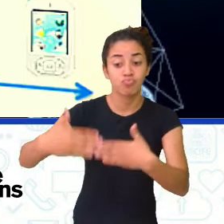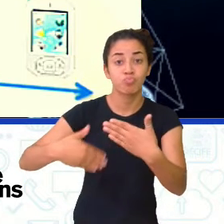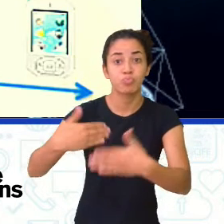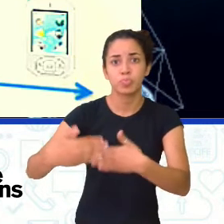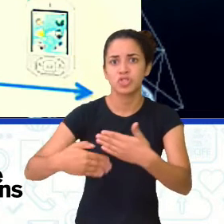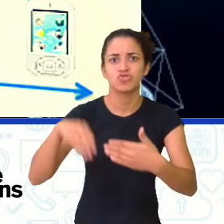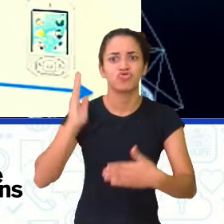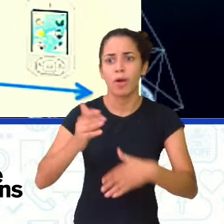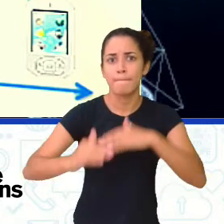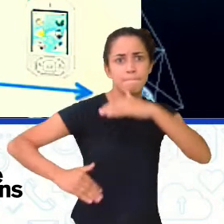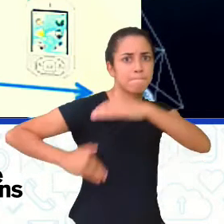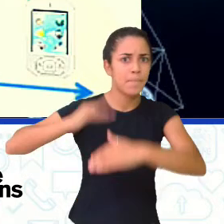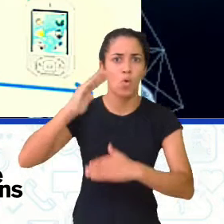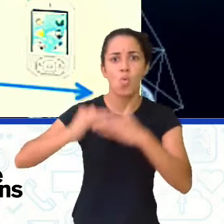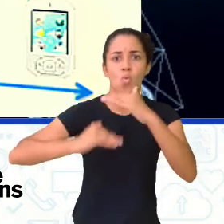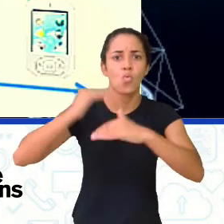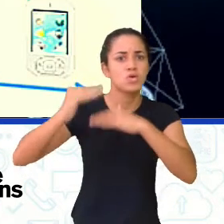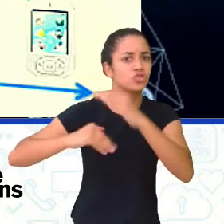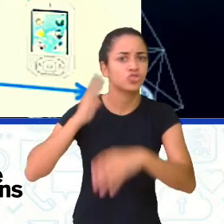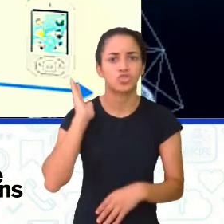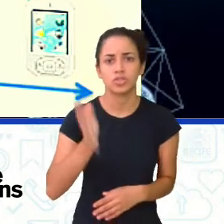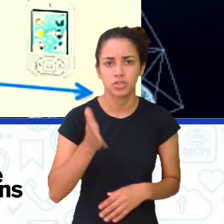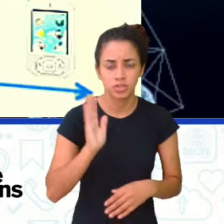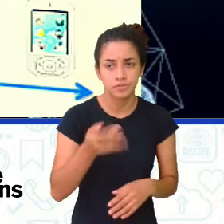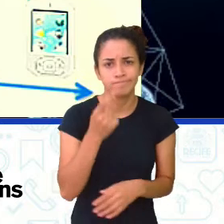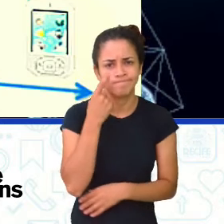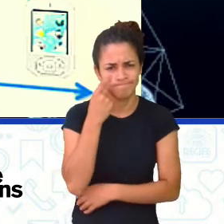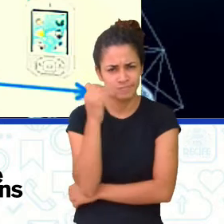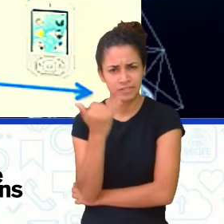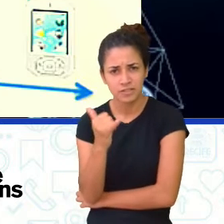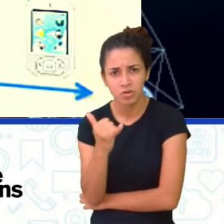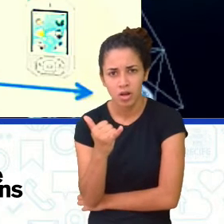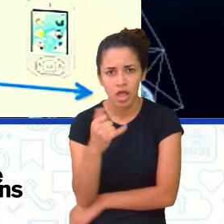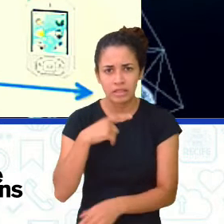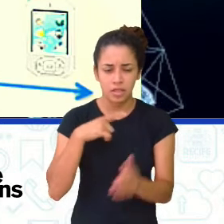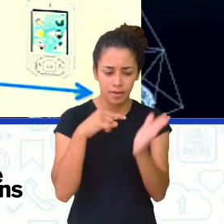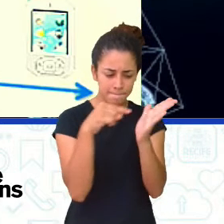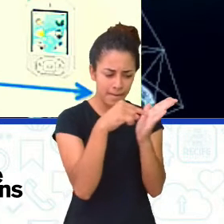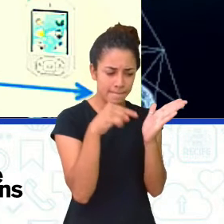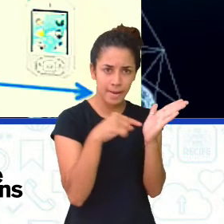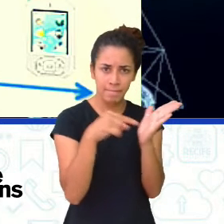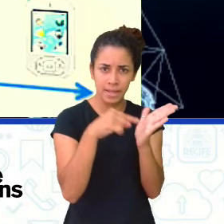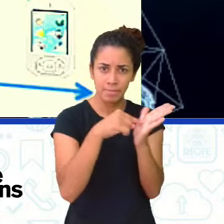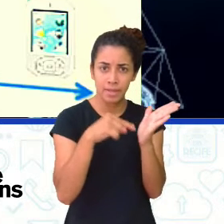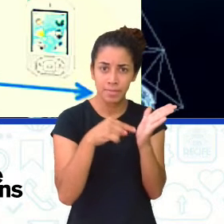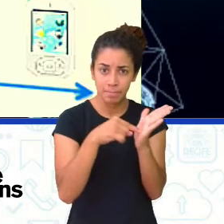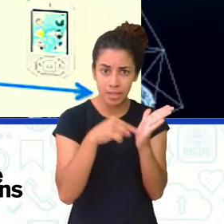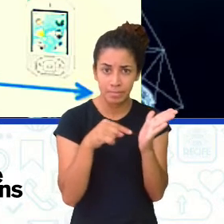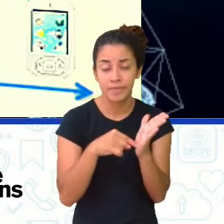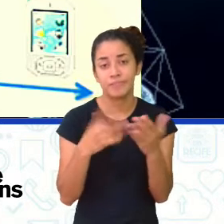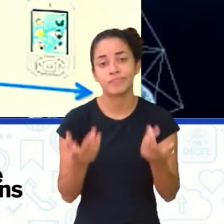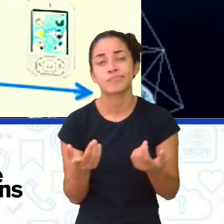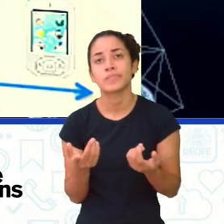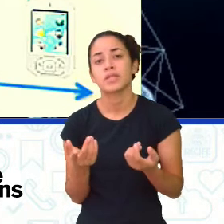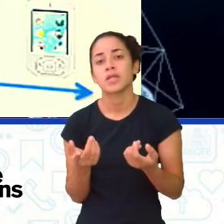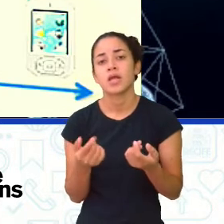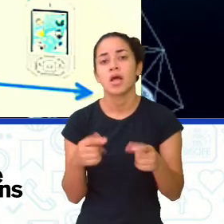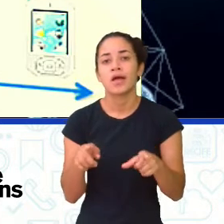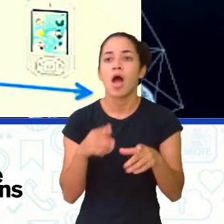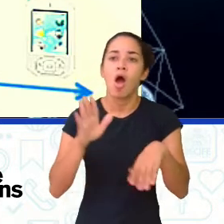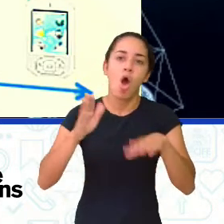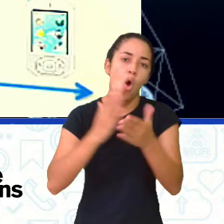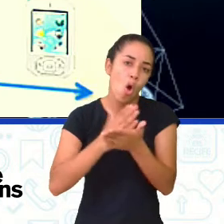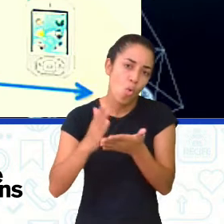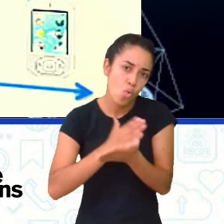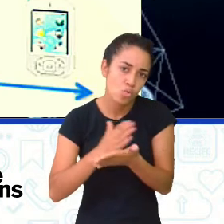avançou bastante. Você vê ali, ó, celularzinho ali com um botãozinho, né? Já tinha os primeiros ali, touchscreen, ó,